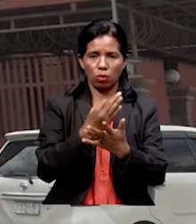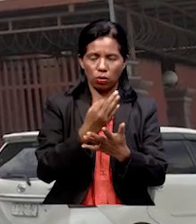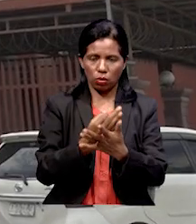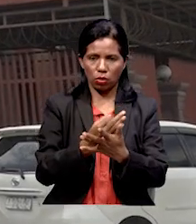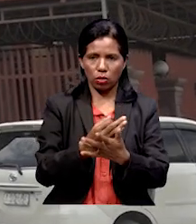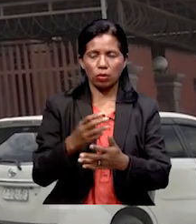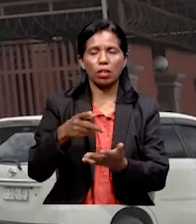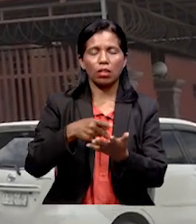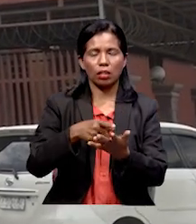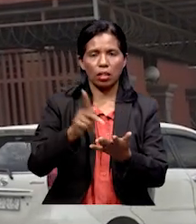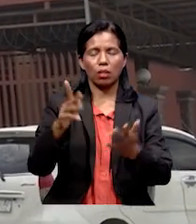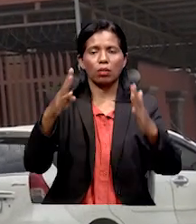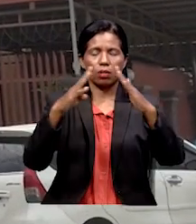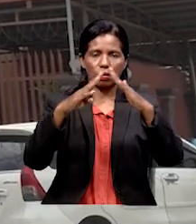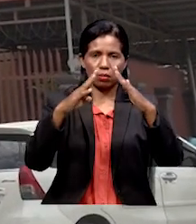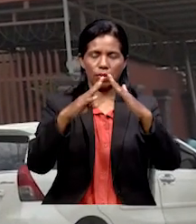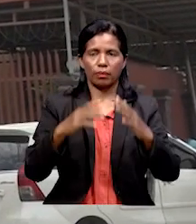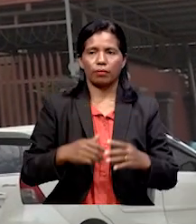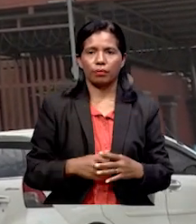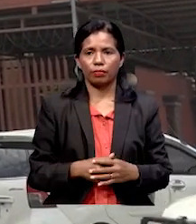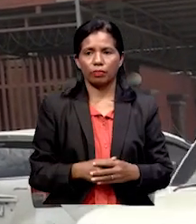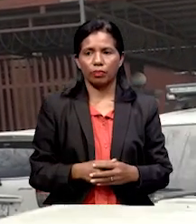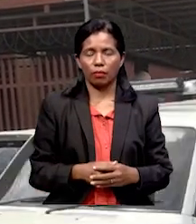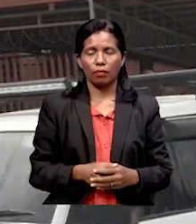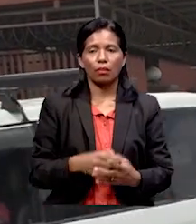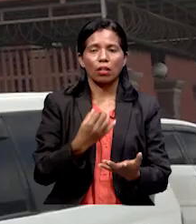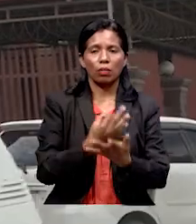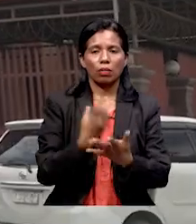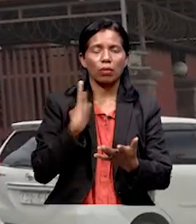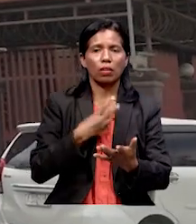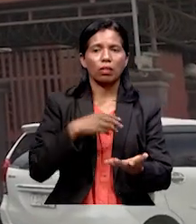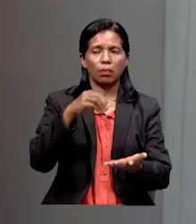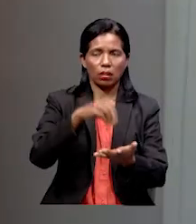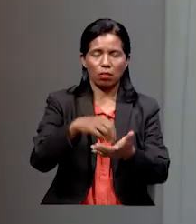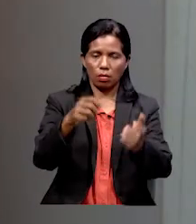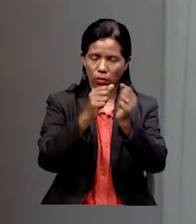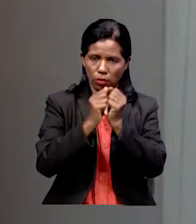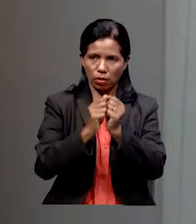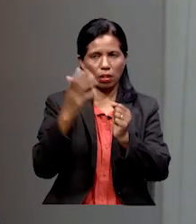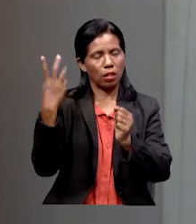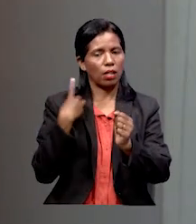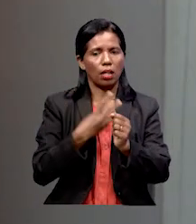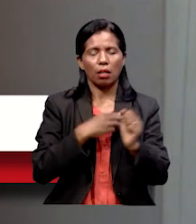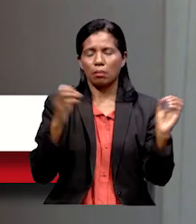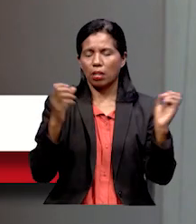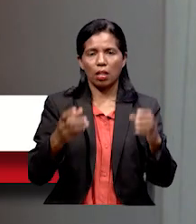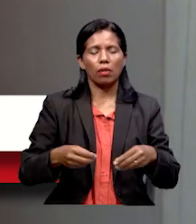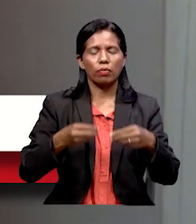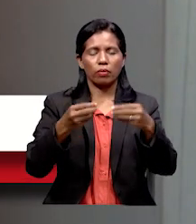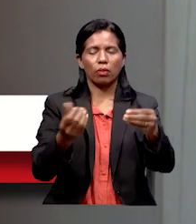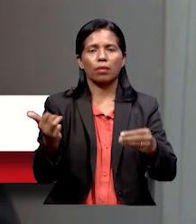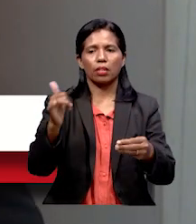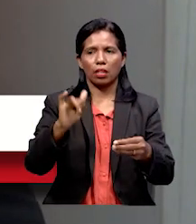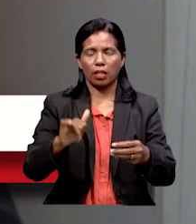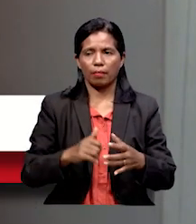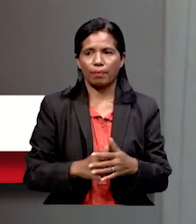ho dialoga ne uma privado rasik mas durante ne orçamento ne ami como muito crítico aleten ami la foba sira a ne posição